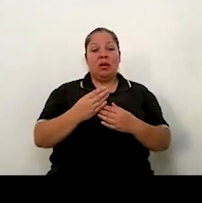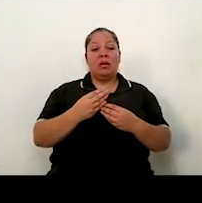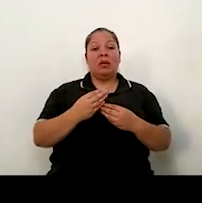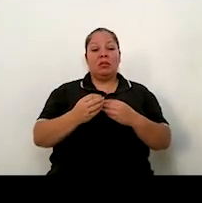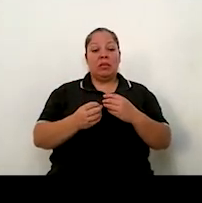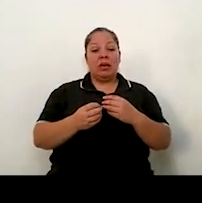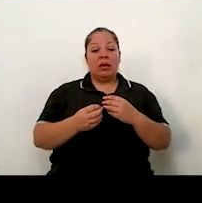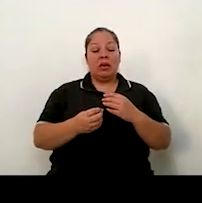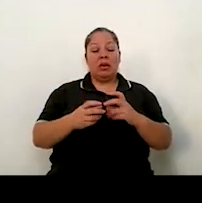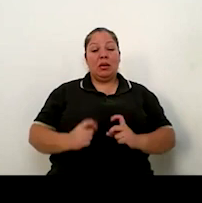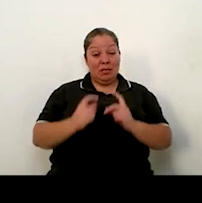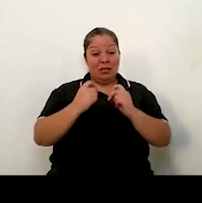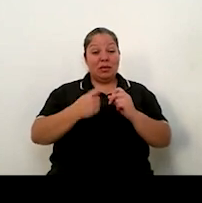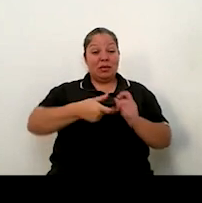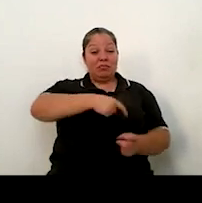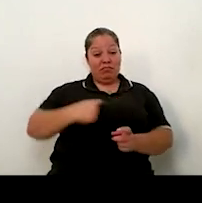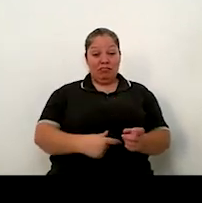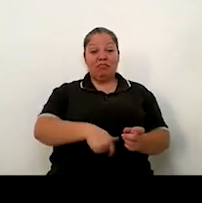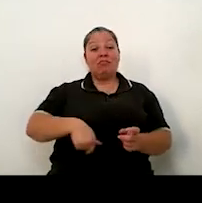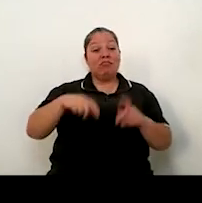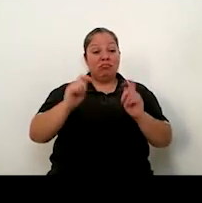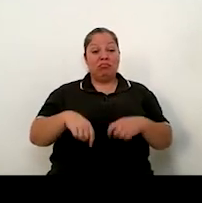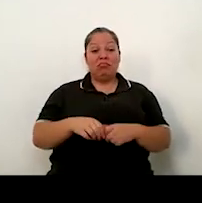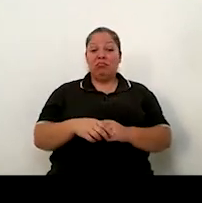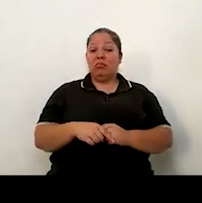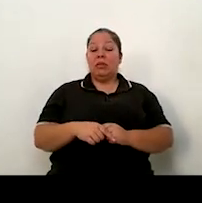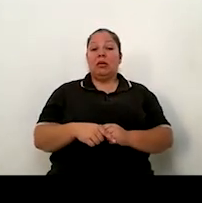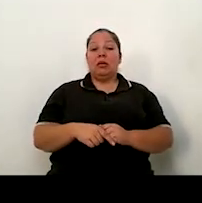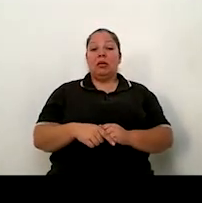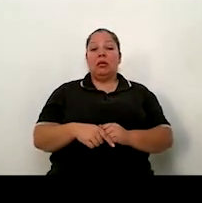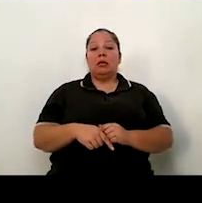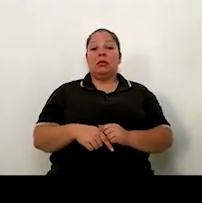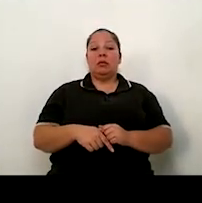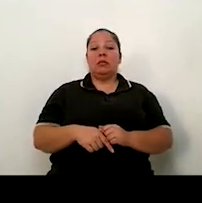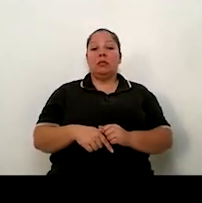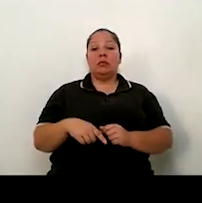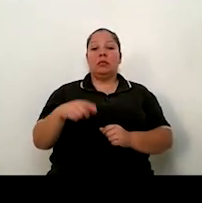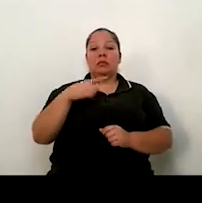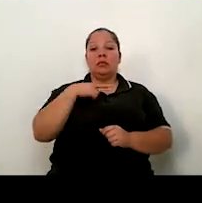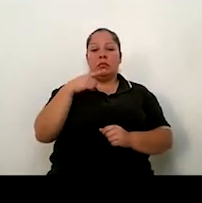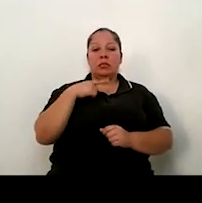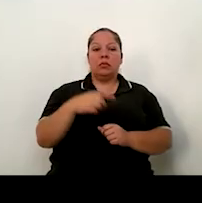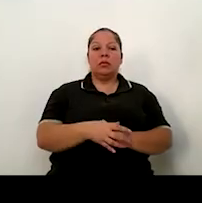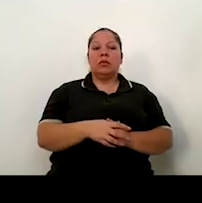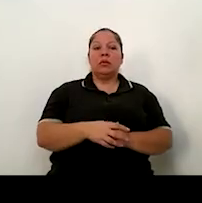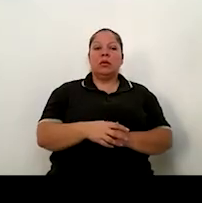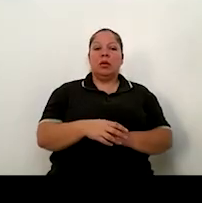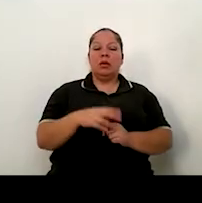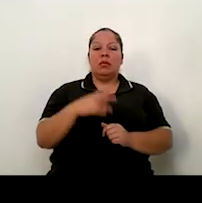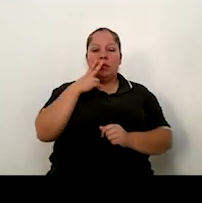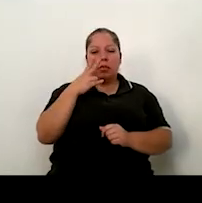formaldeído, o benzeno e o isopropeno, que existem nessa fumaça, vão